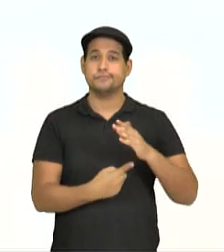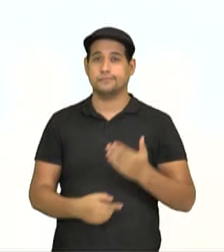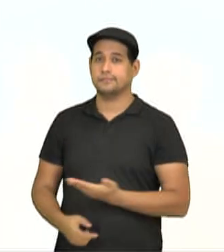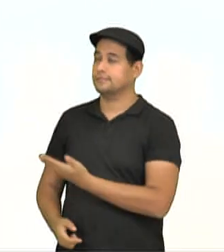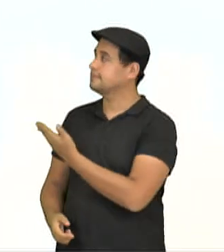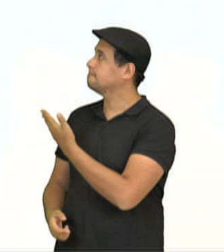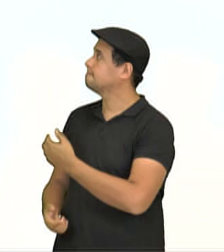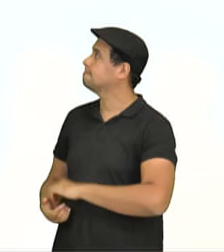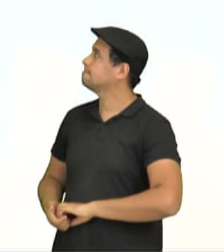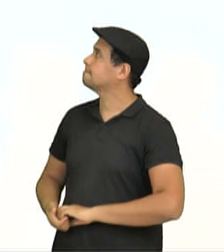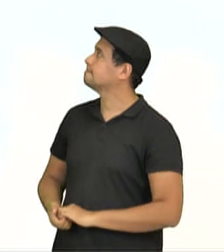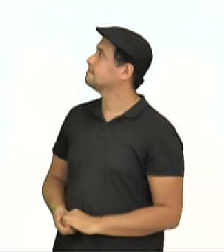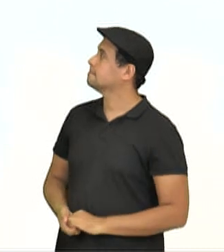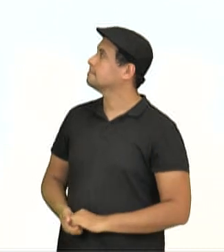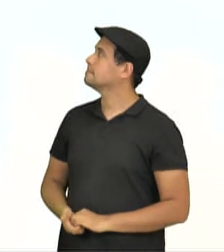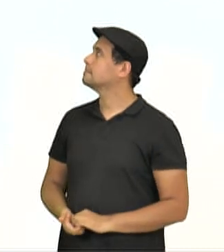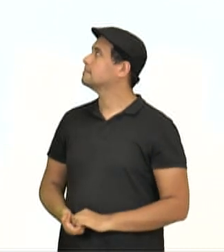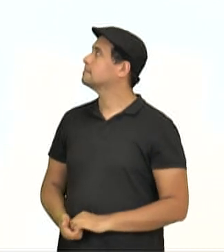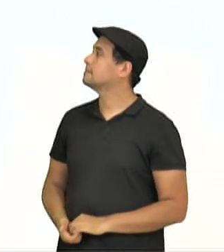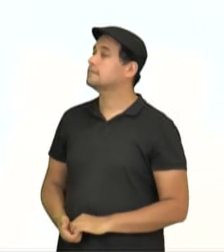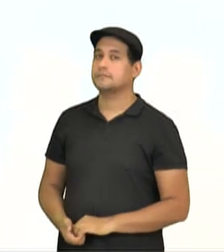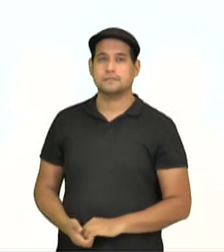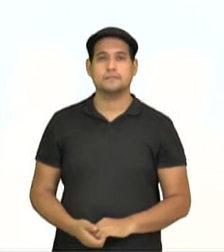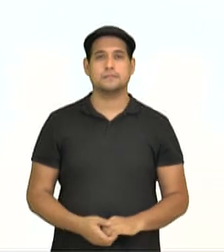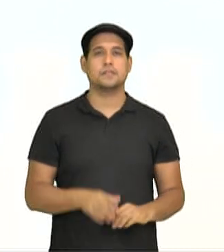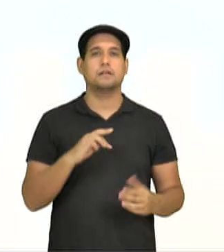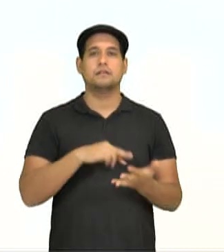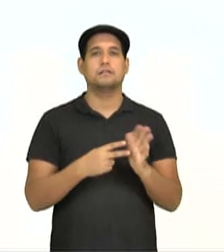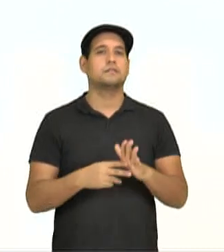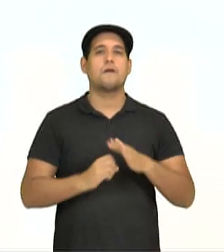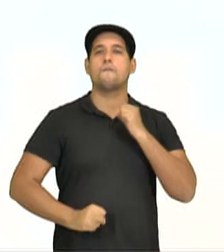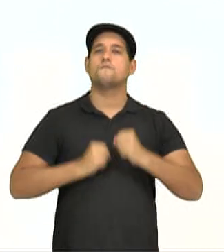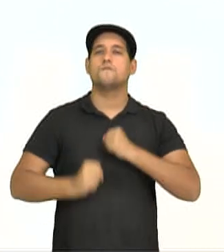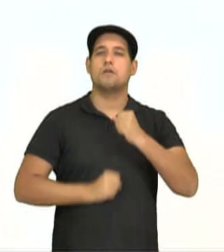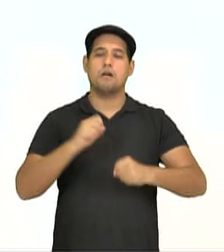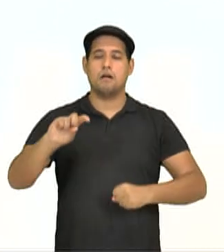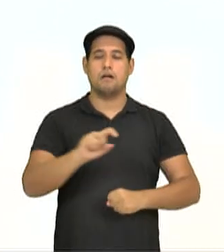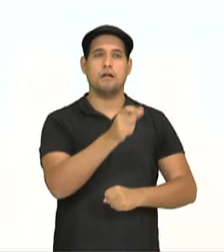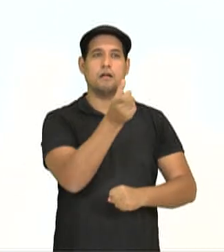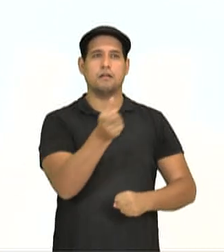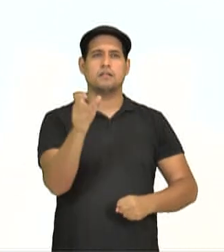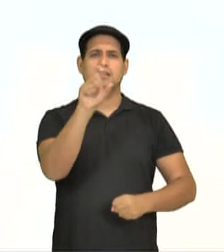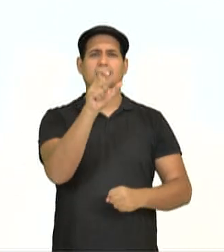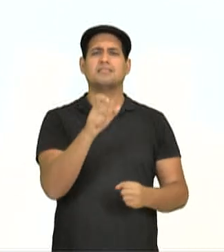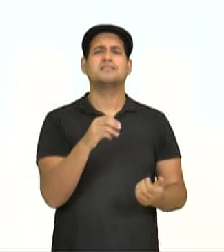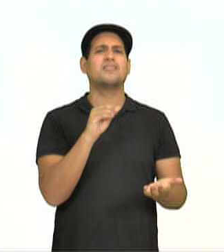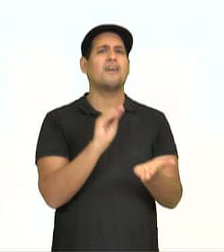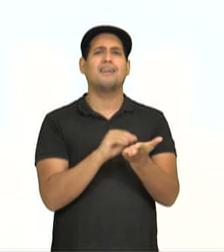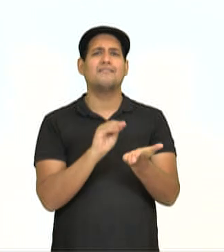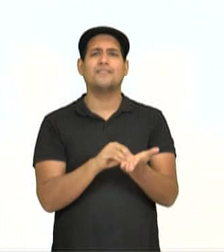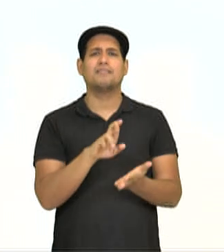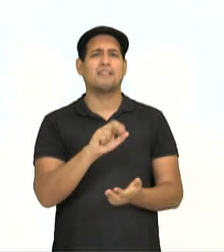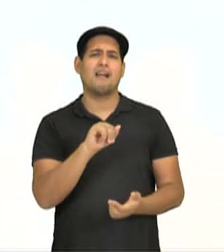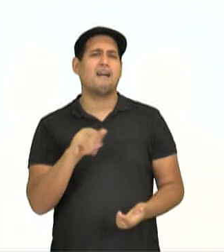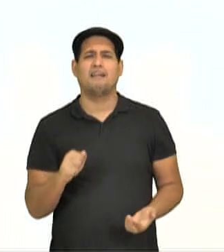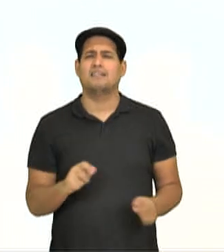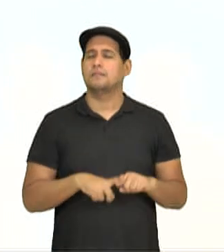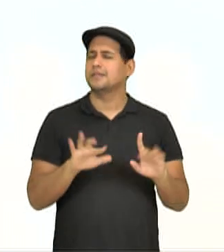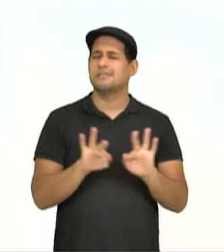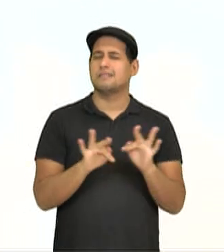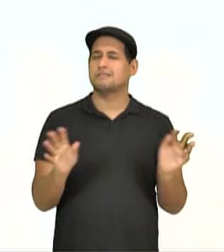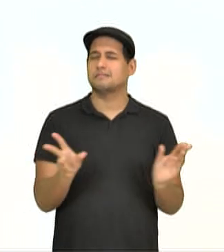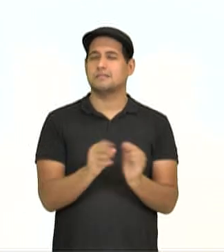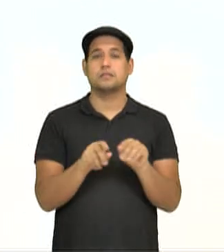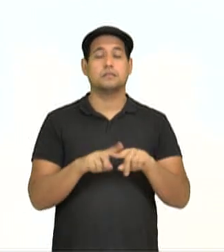vocês visualizarem, né, uma pista de atletismo. Professora, está faltando as raias. Sim, é de uma maneira bem simples